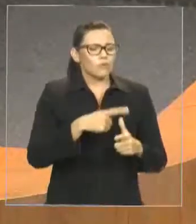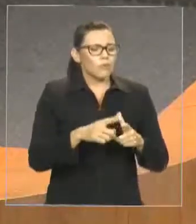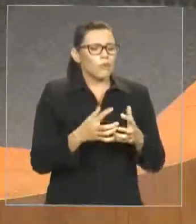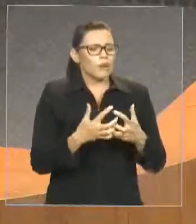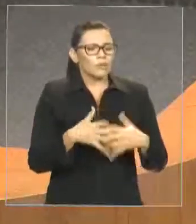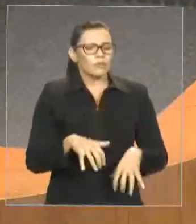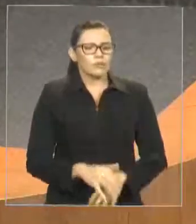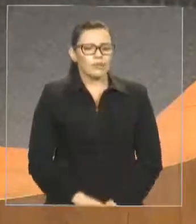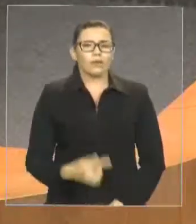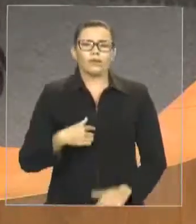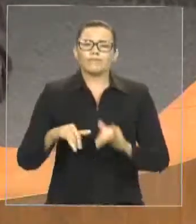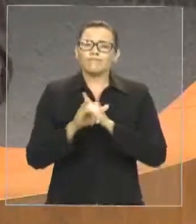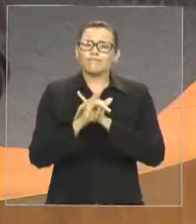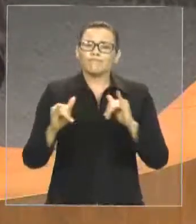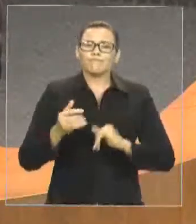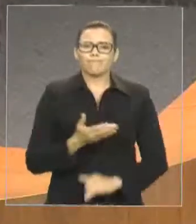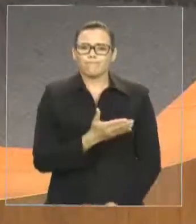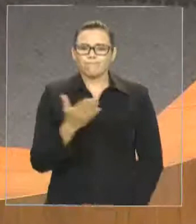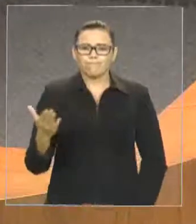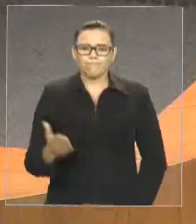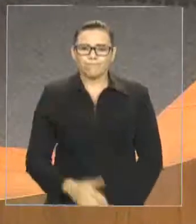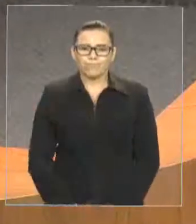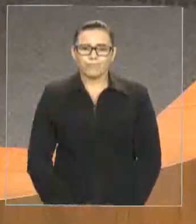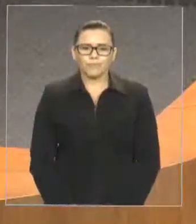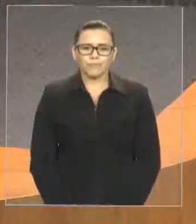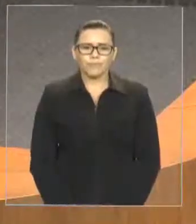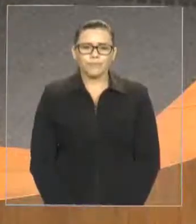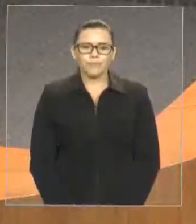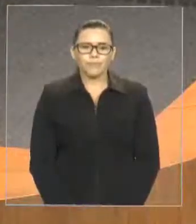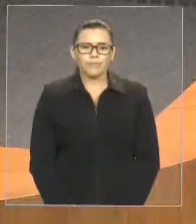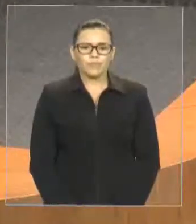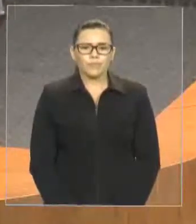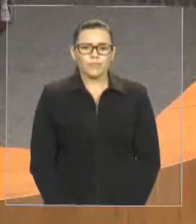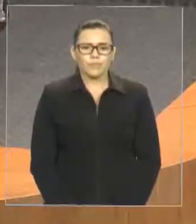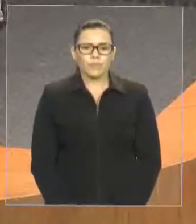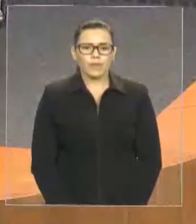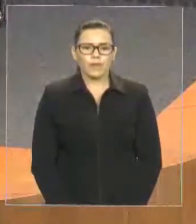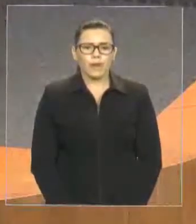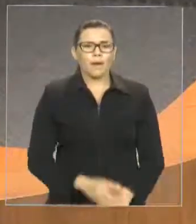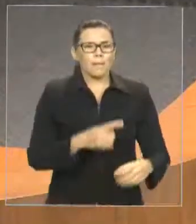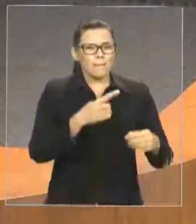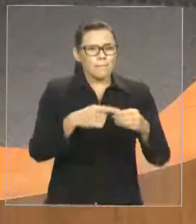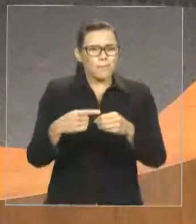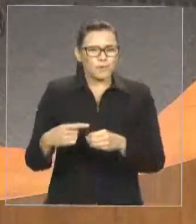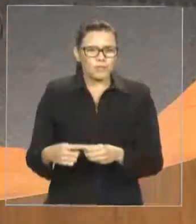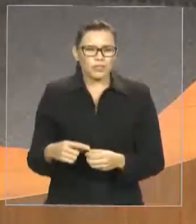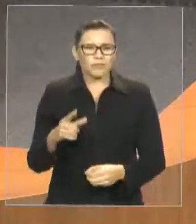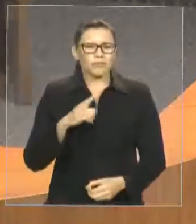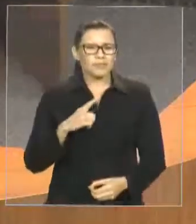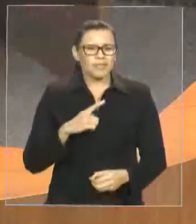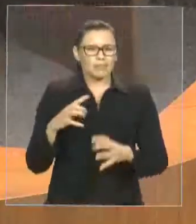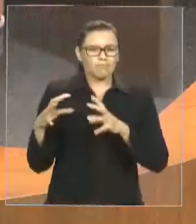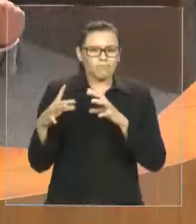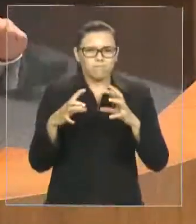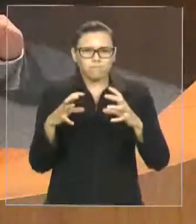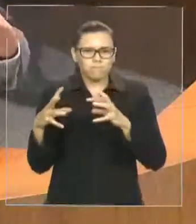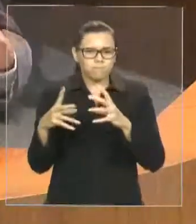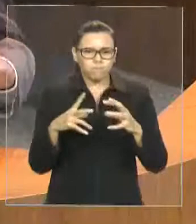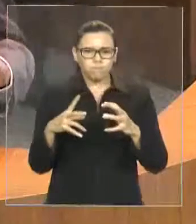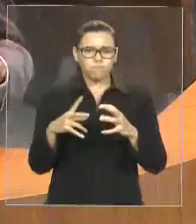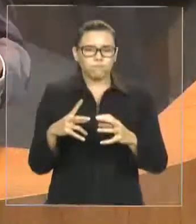não vamos priorizar municípios que estão em conflito. Esses municípios não